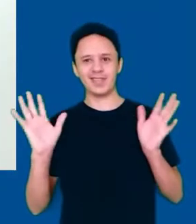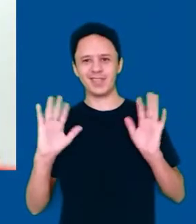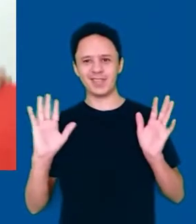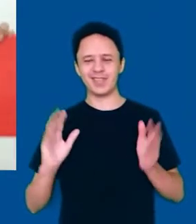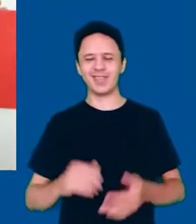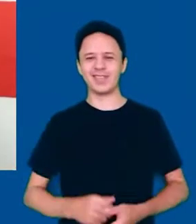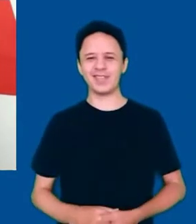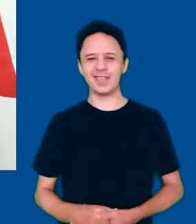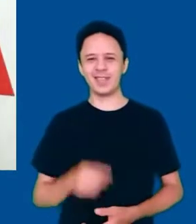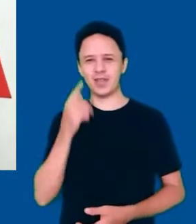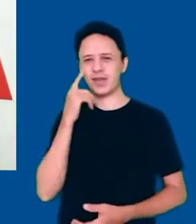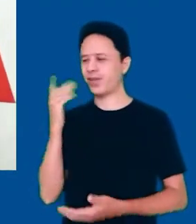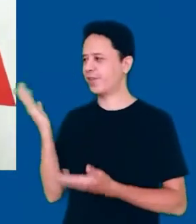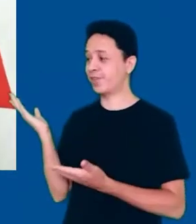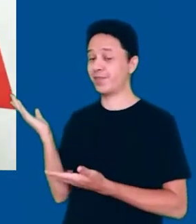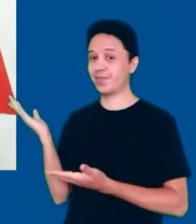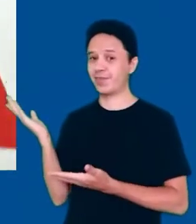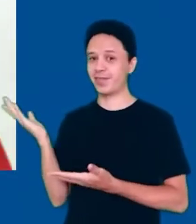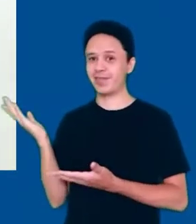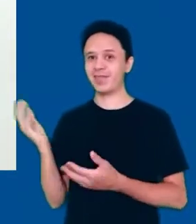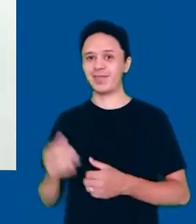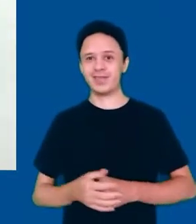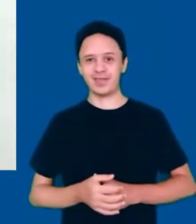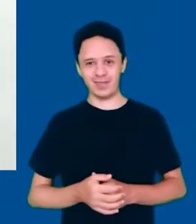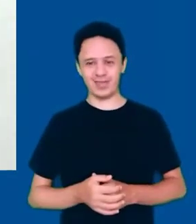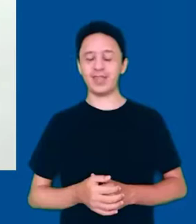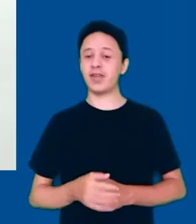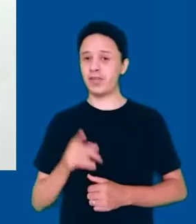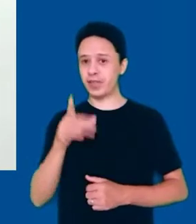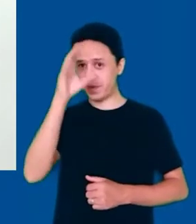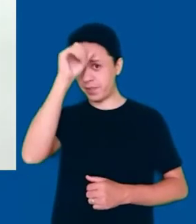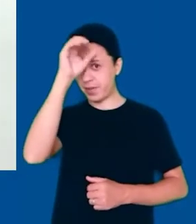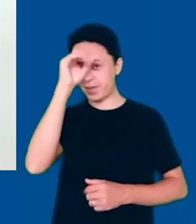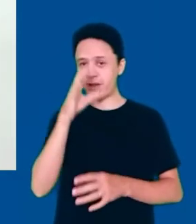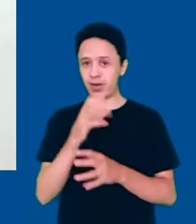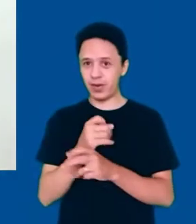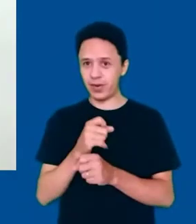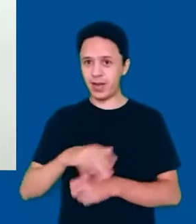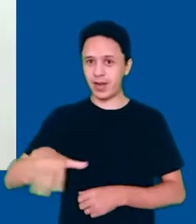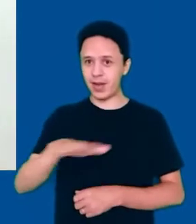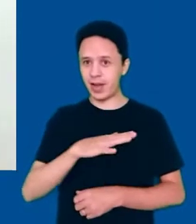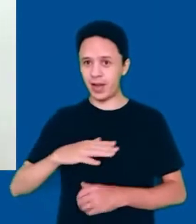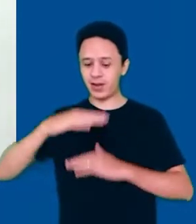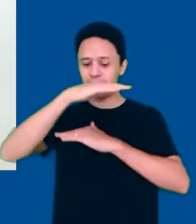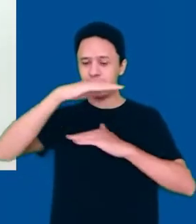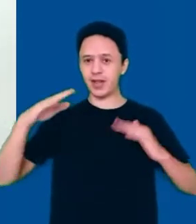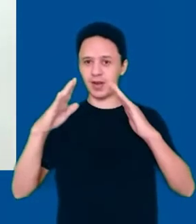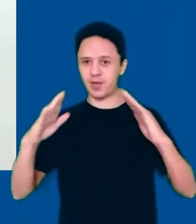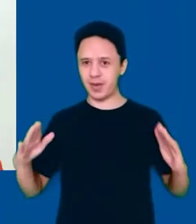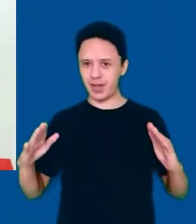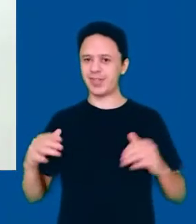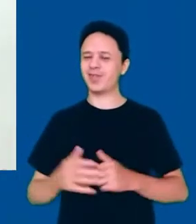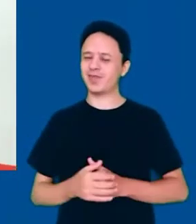Oi, gente! Olha o que eu trouxe hoje para você. Você vai aprender a calcular a área de um trapézio. Então não deixe